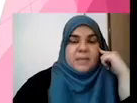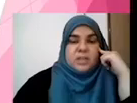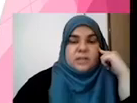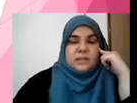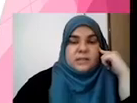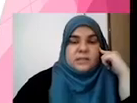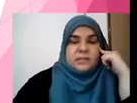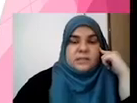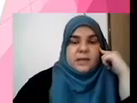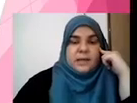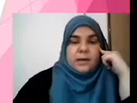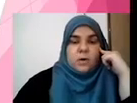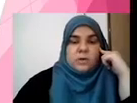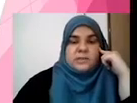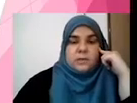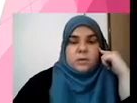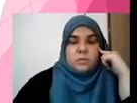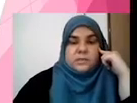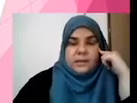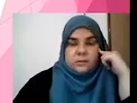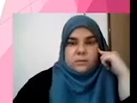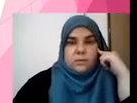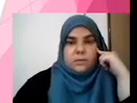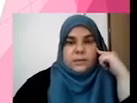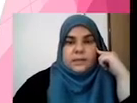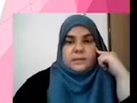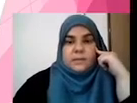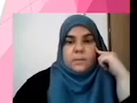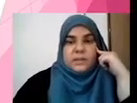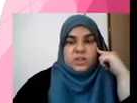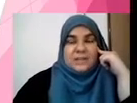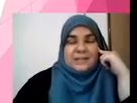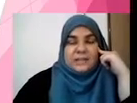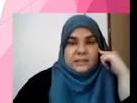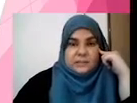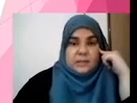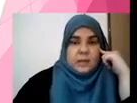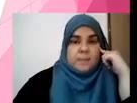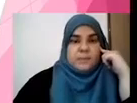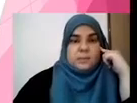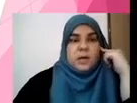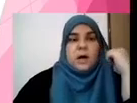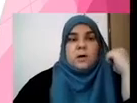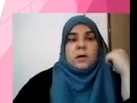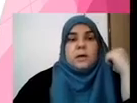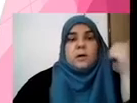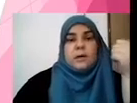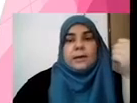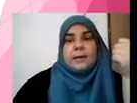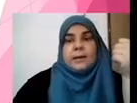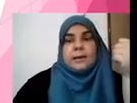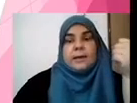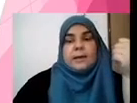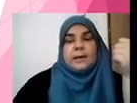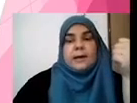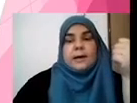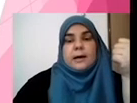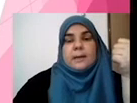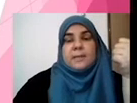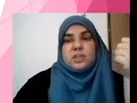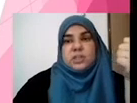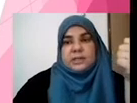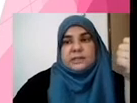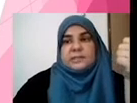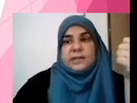as mediatrizes e o circuncentro. O que que são mediatrizes? Pessoal,